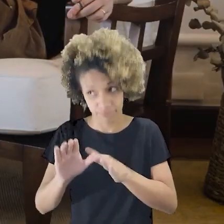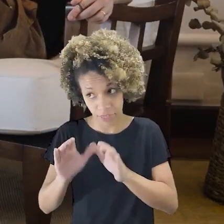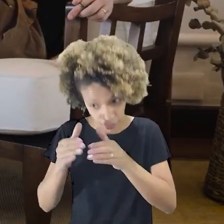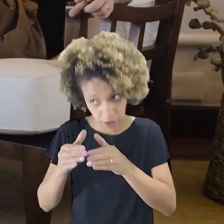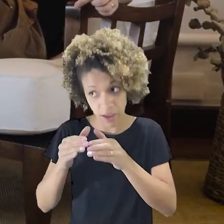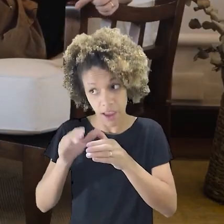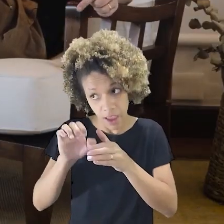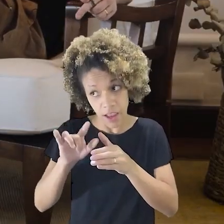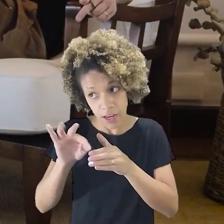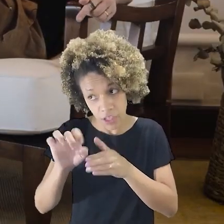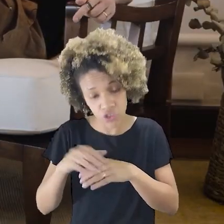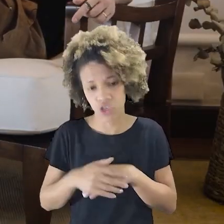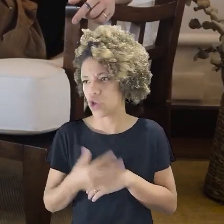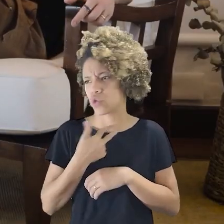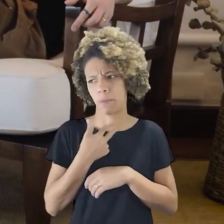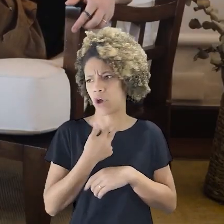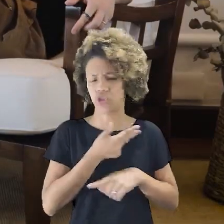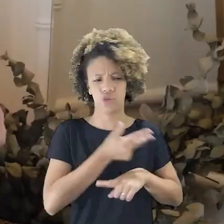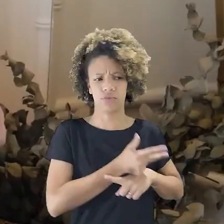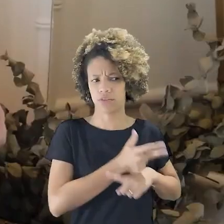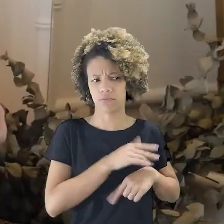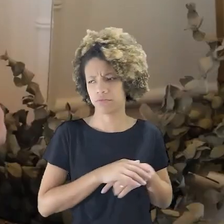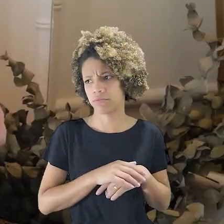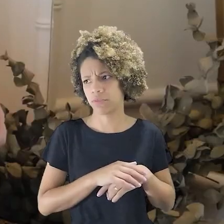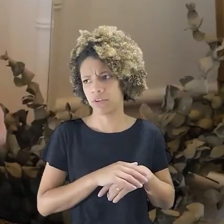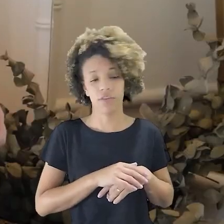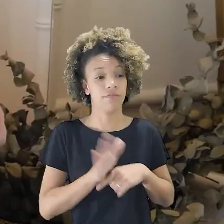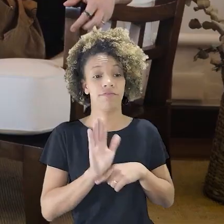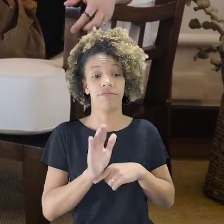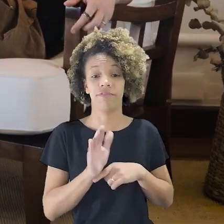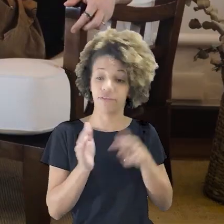de tropa de elite não tem que usar câmera, não. Sim, vai ver o filme depois.